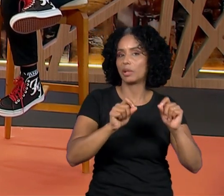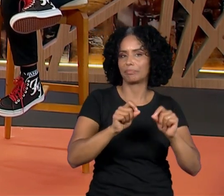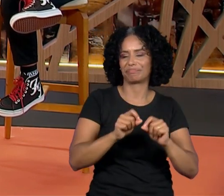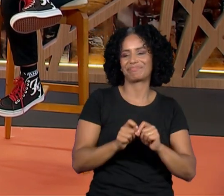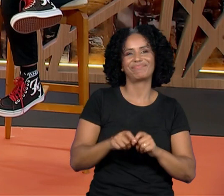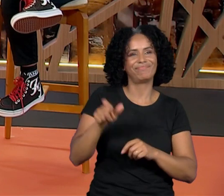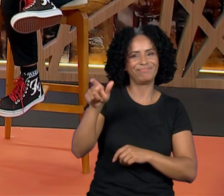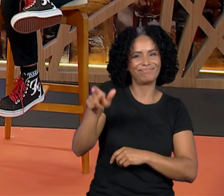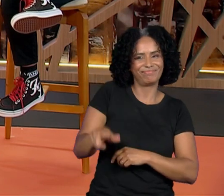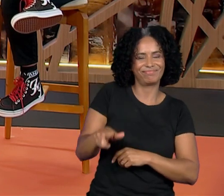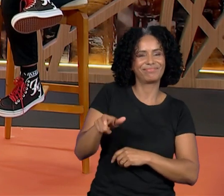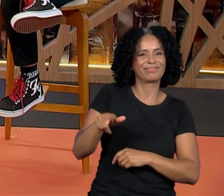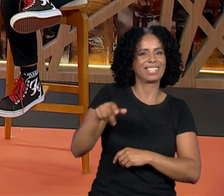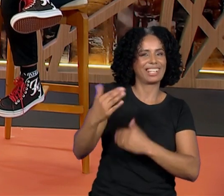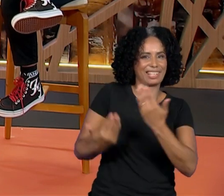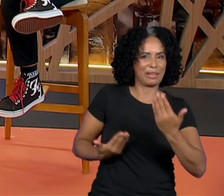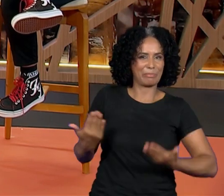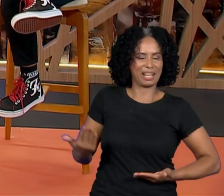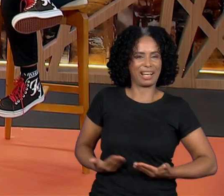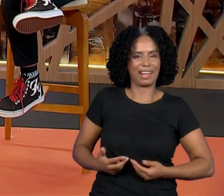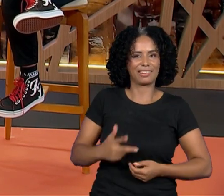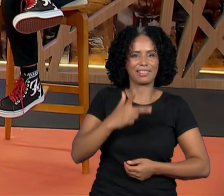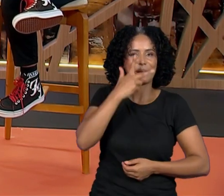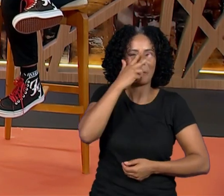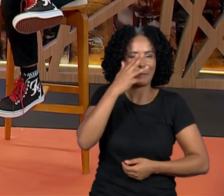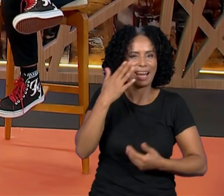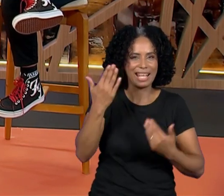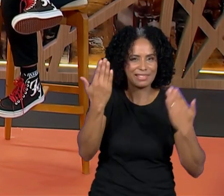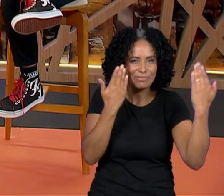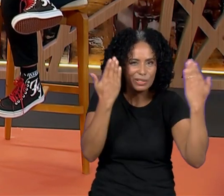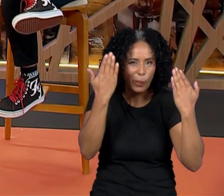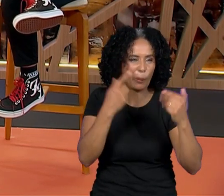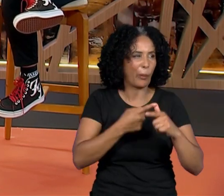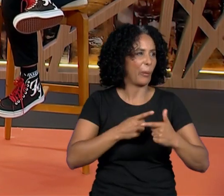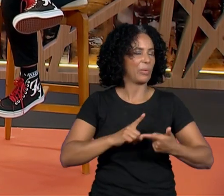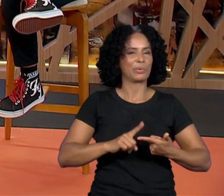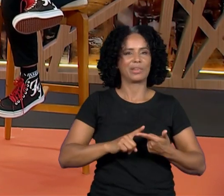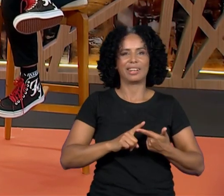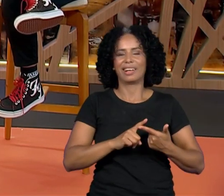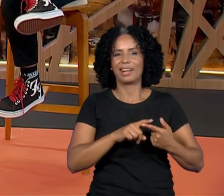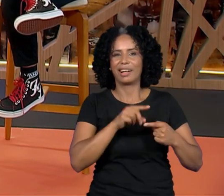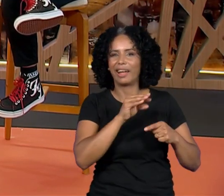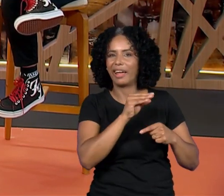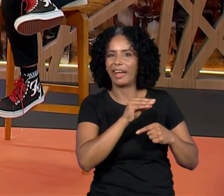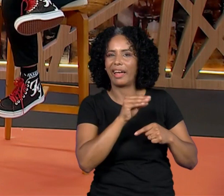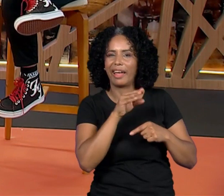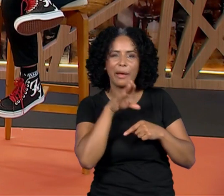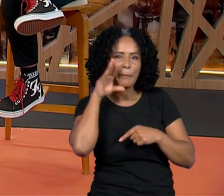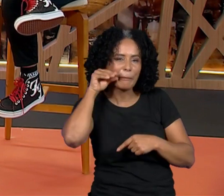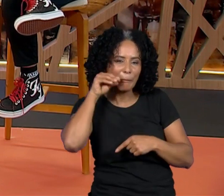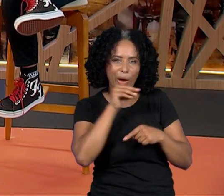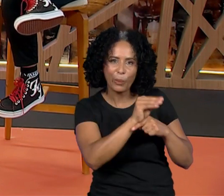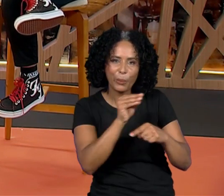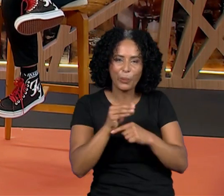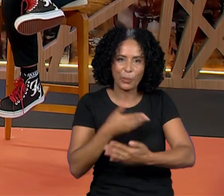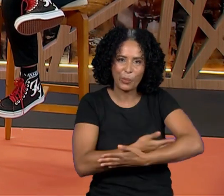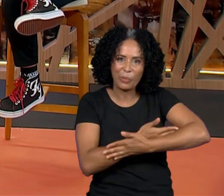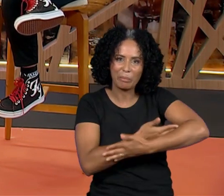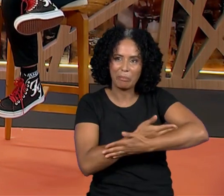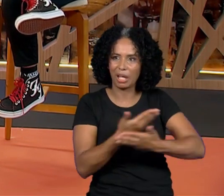virando psicóloga. A gente acaba virando babá. A gente não, às vezes você é contratada para uma atividade, você